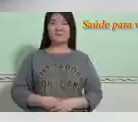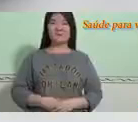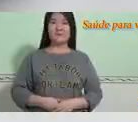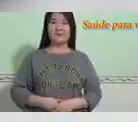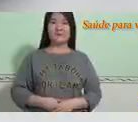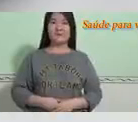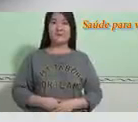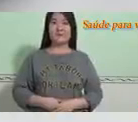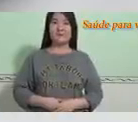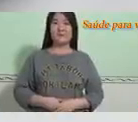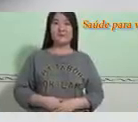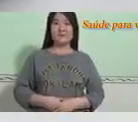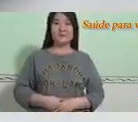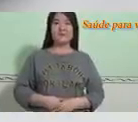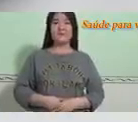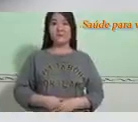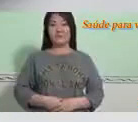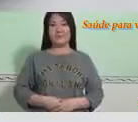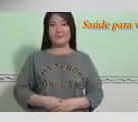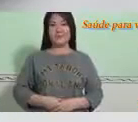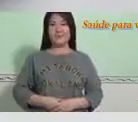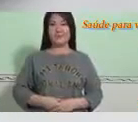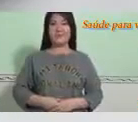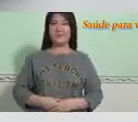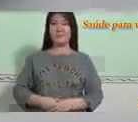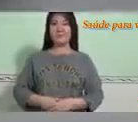Sífilis com acento circunflexo,